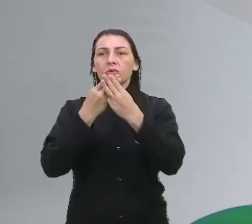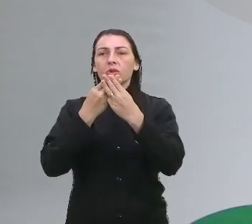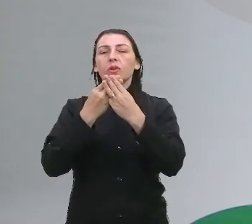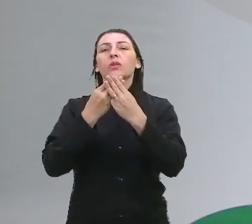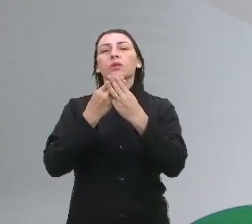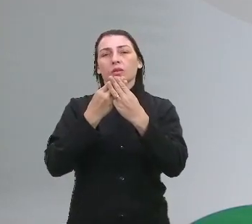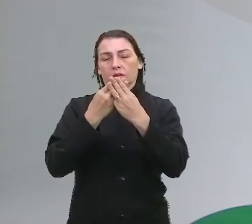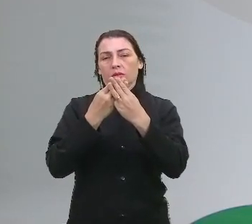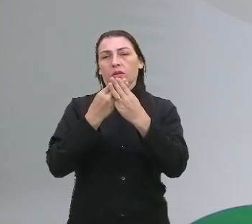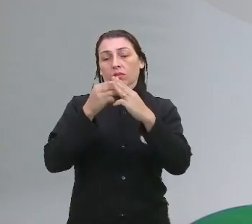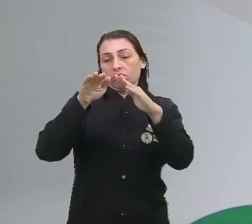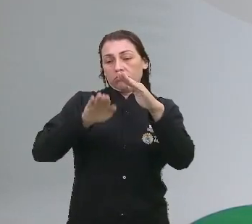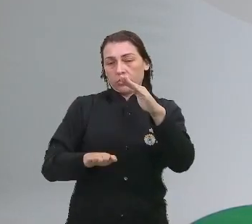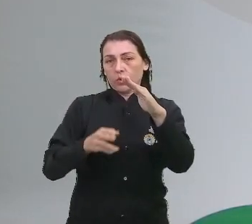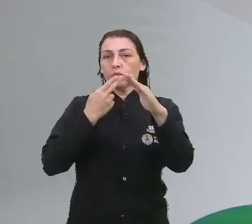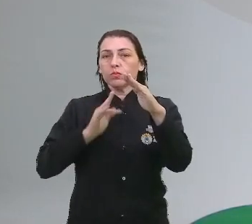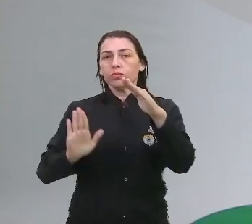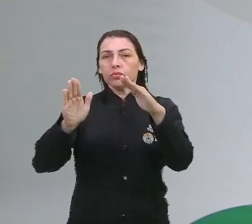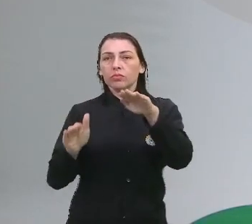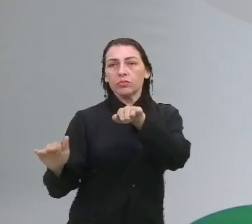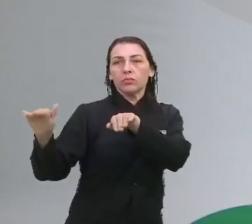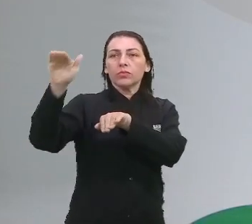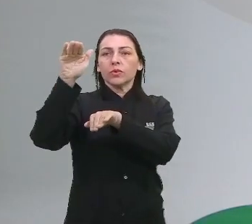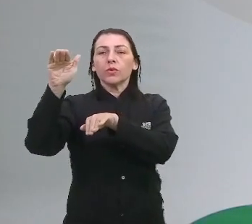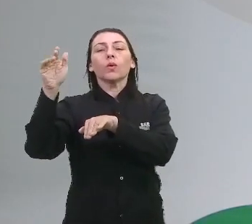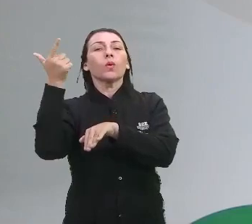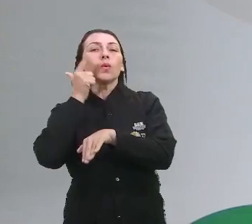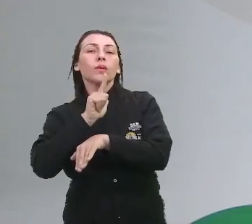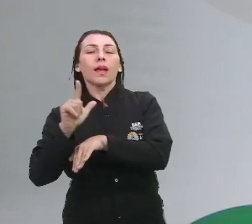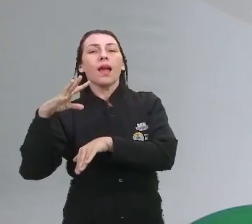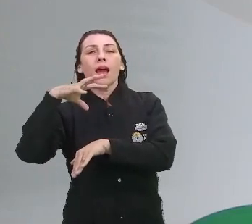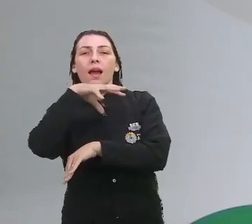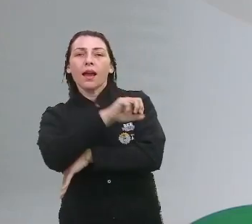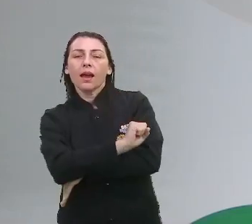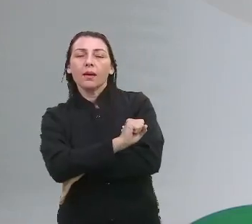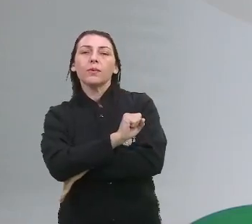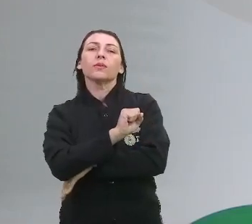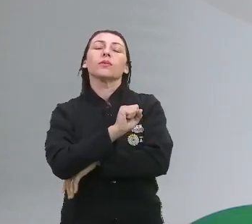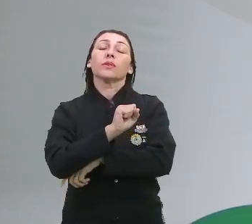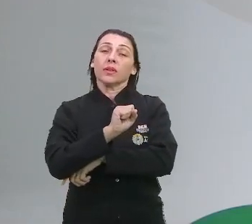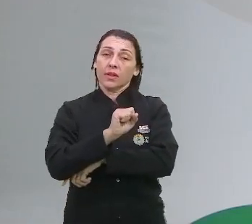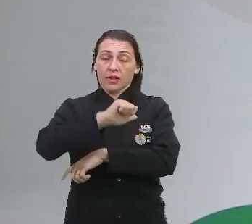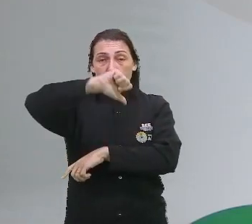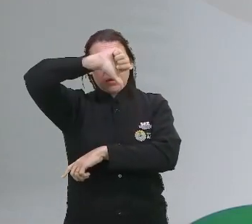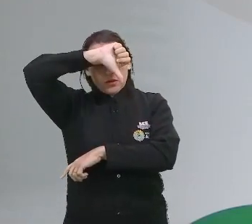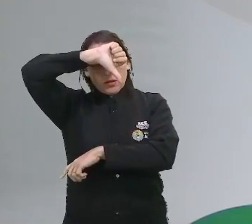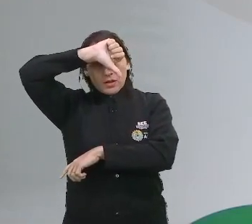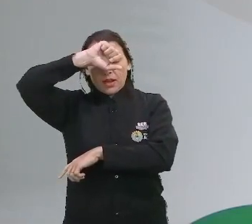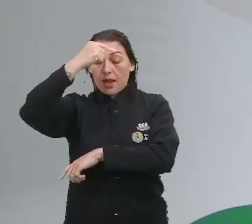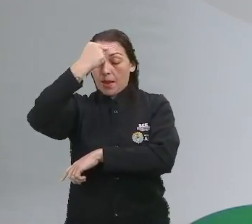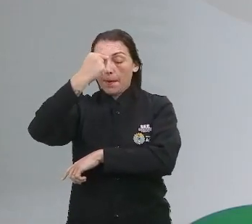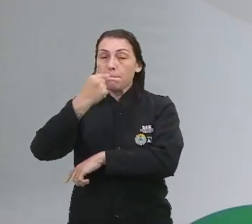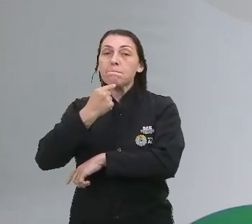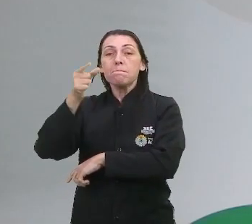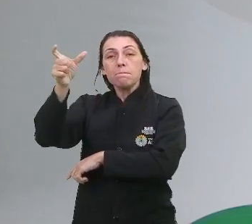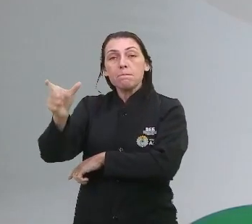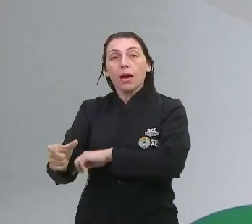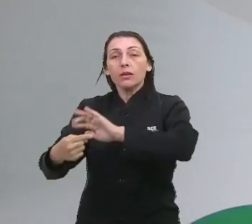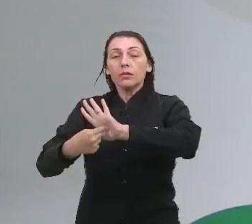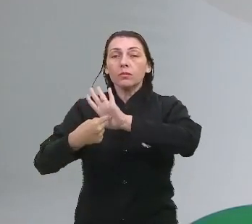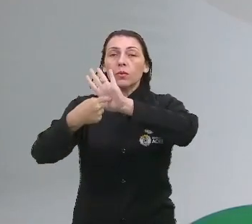de categorização é que a gente consegue fazer esse mapeamento muito rápido de que esse estereótipo, essa imagem que